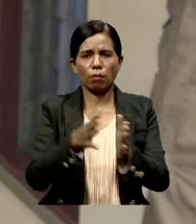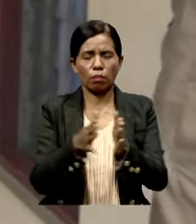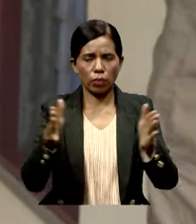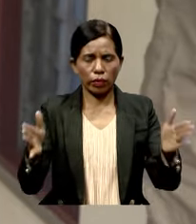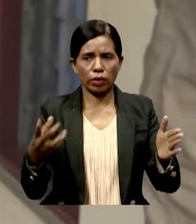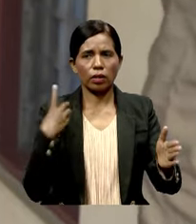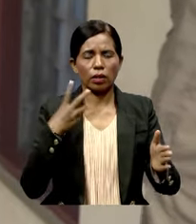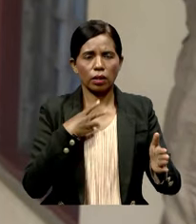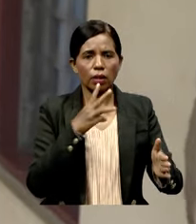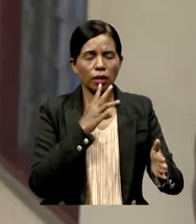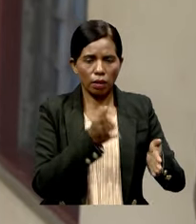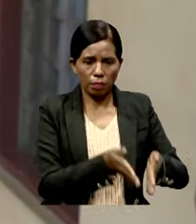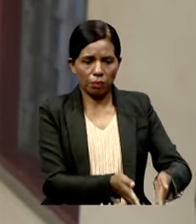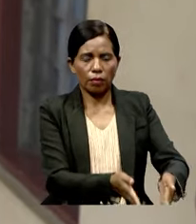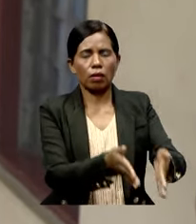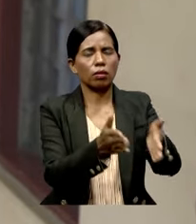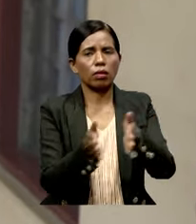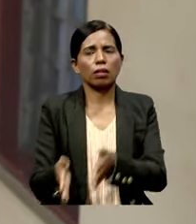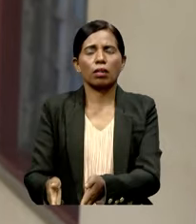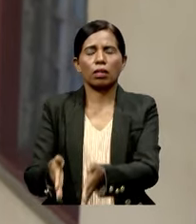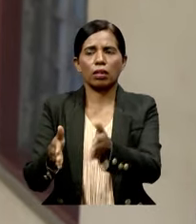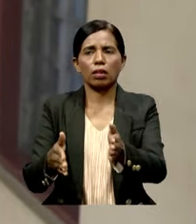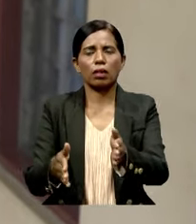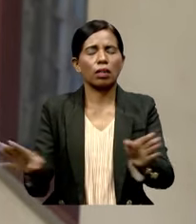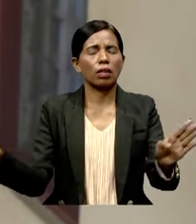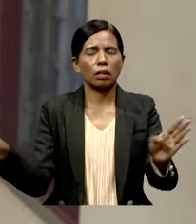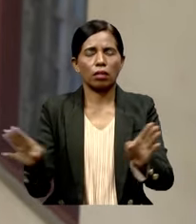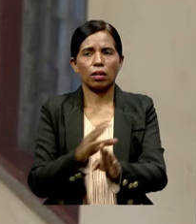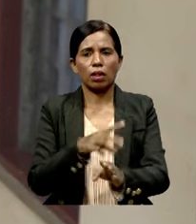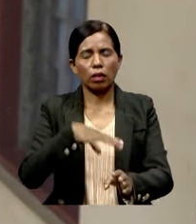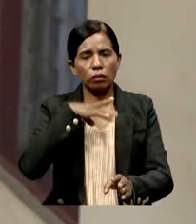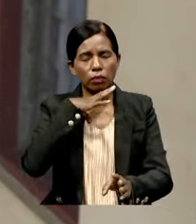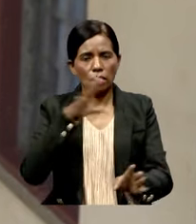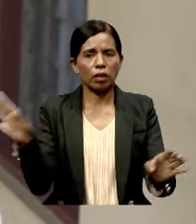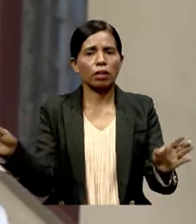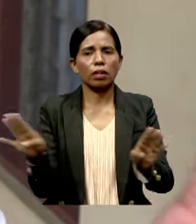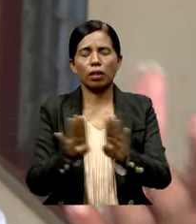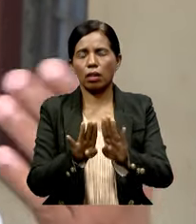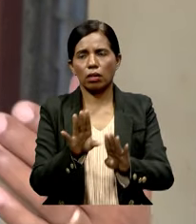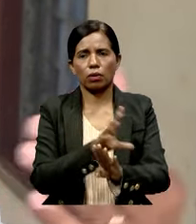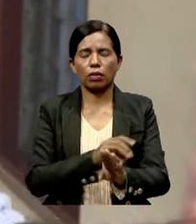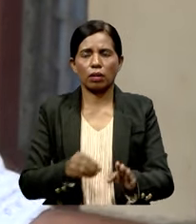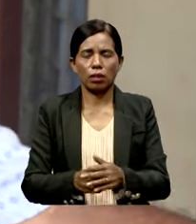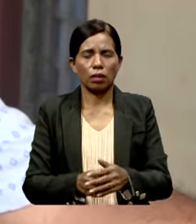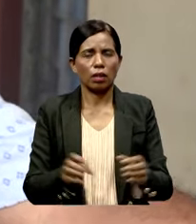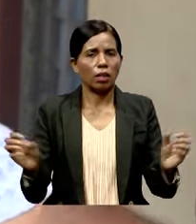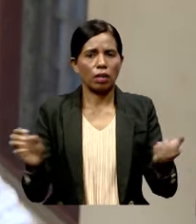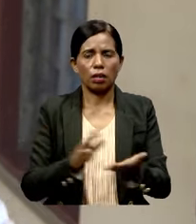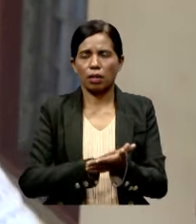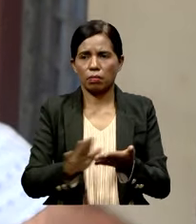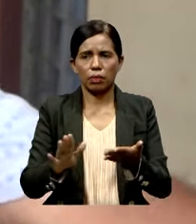ia barazen serne be ba que ia dar una ninia pa condição na mesma saída né lá de um saída depois